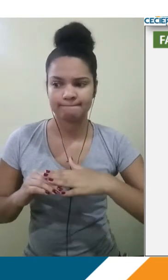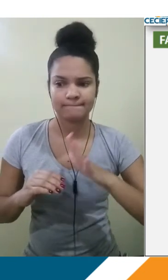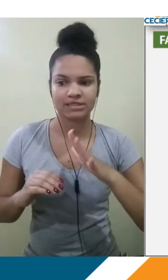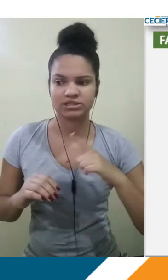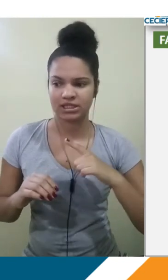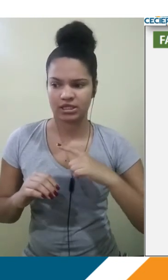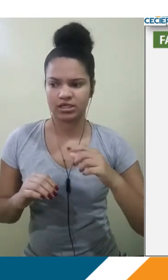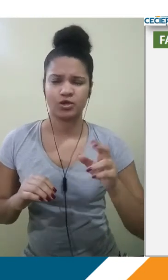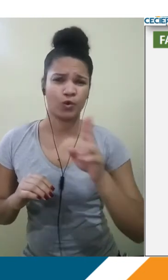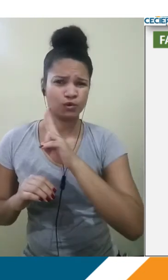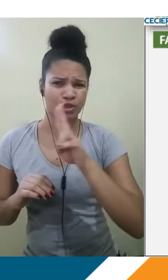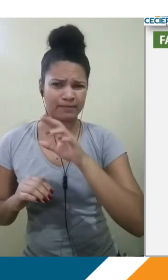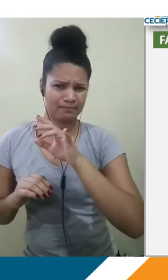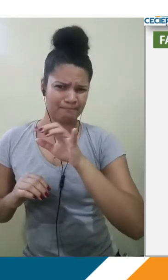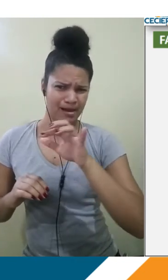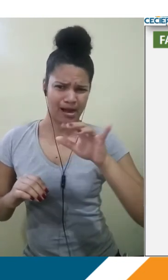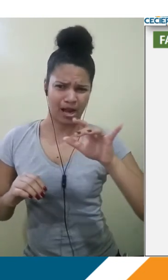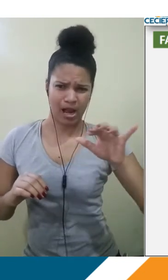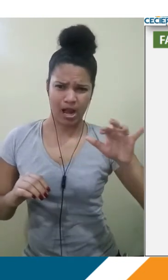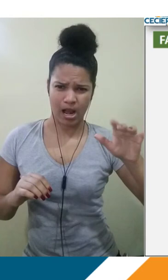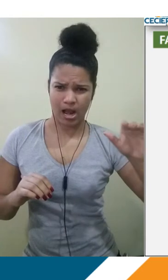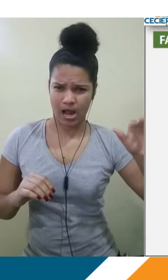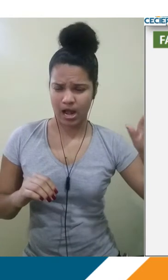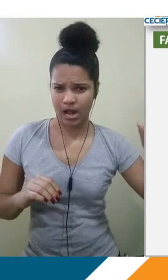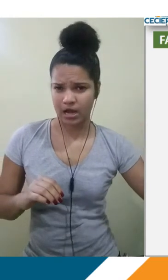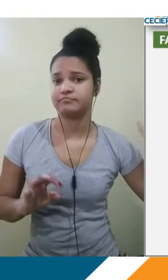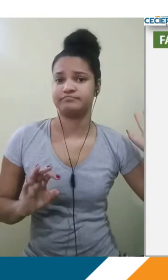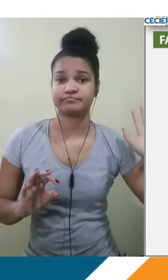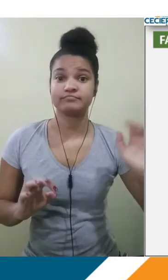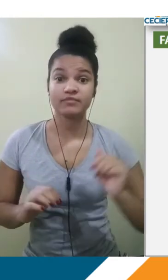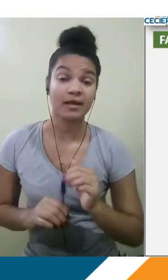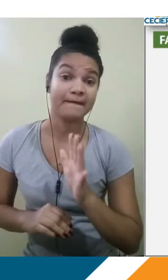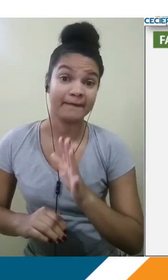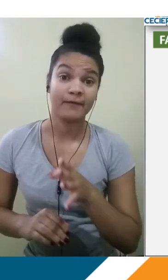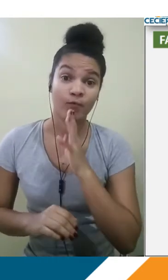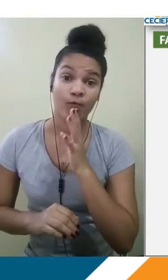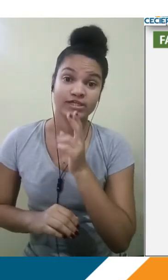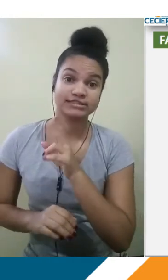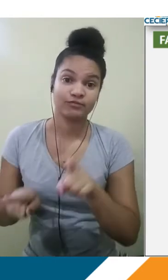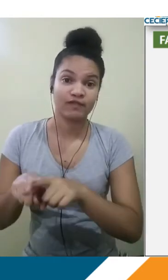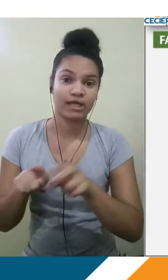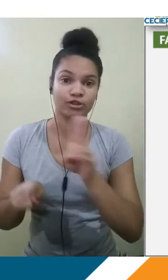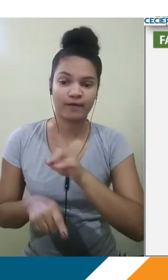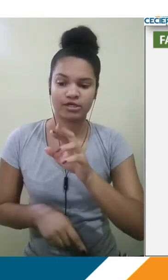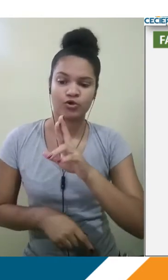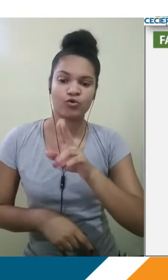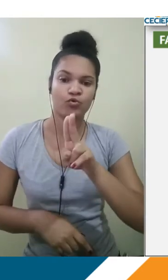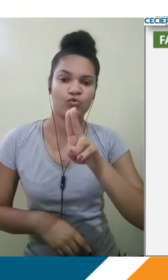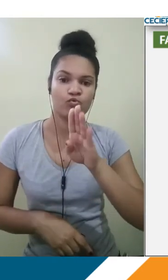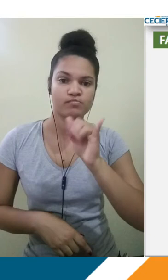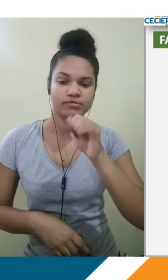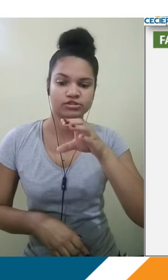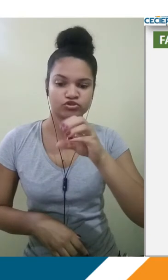de ribulose 1,5-bifosfato carboxilase oxigenase, conhecido também pelo apelido rubisco. É